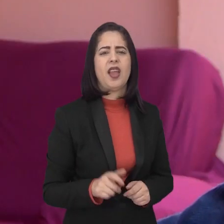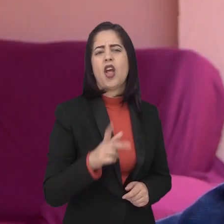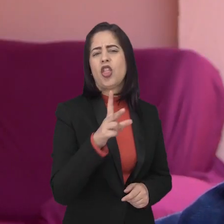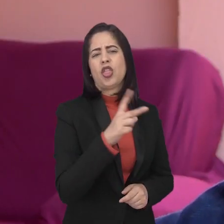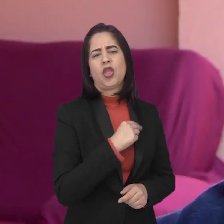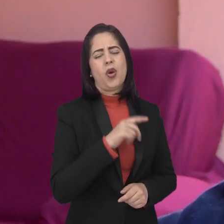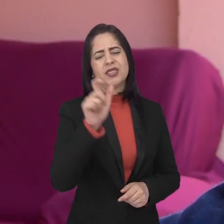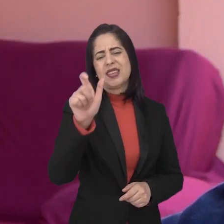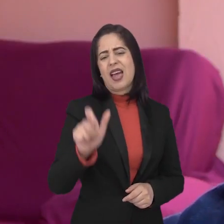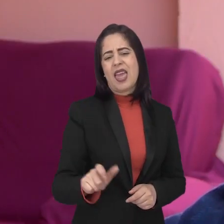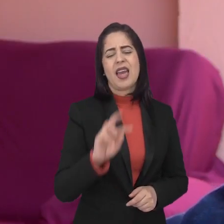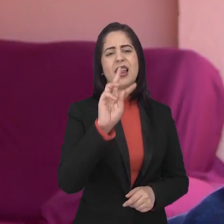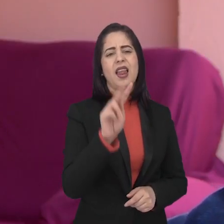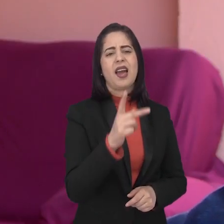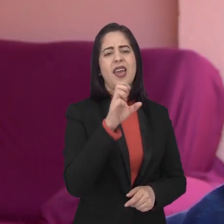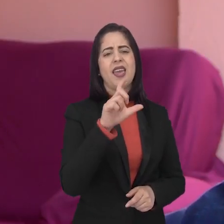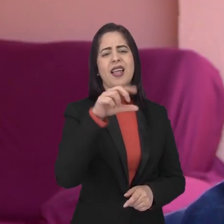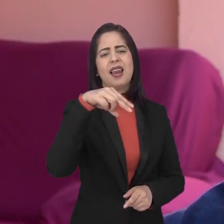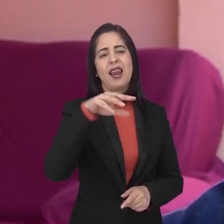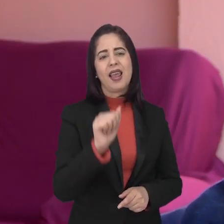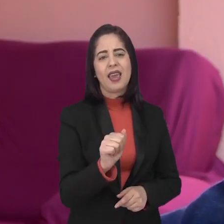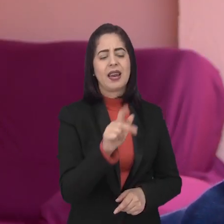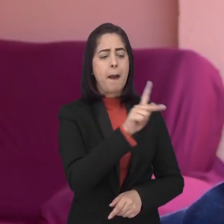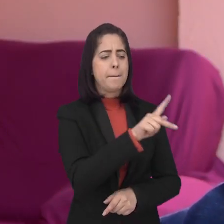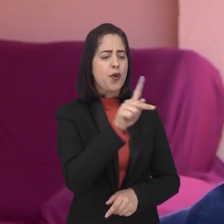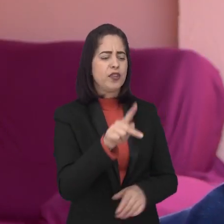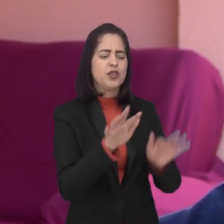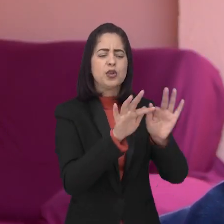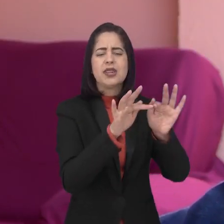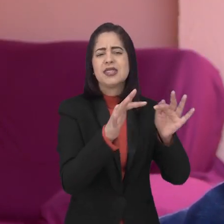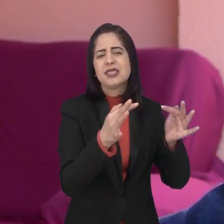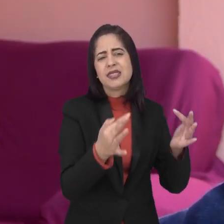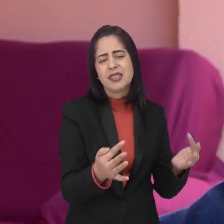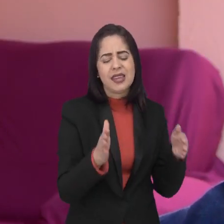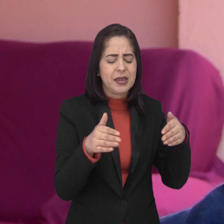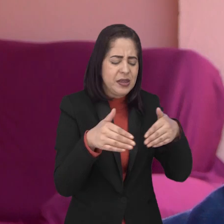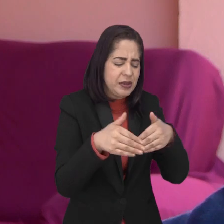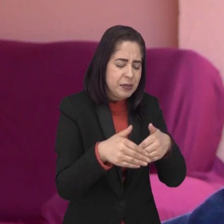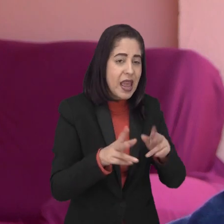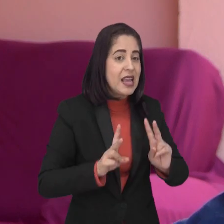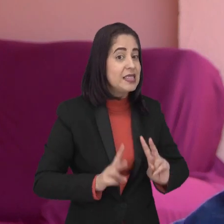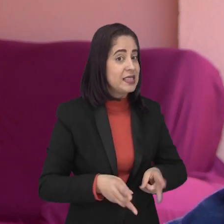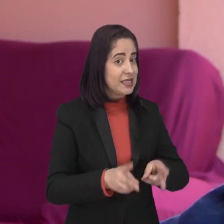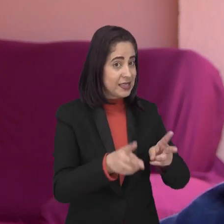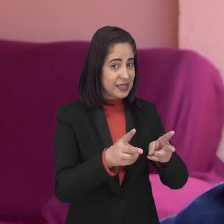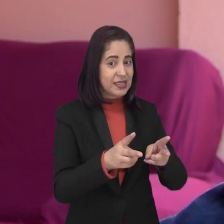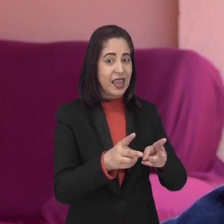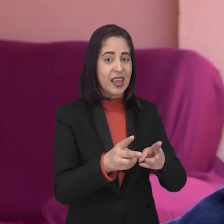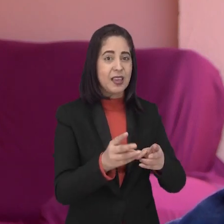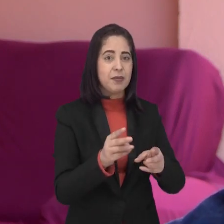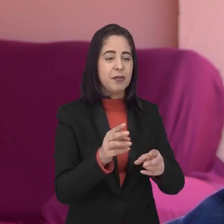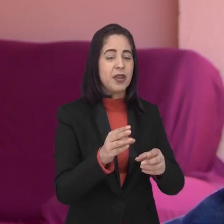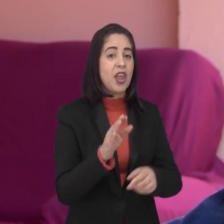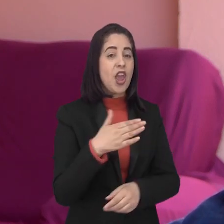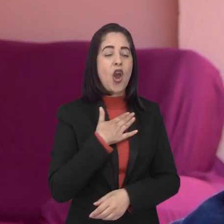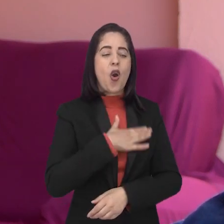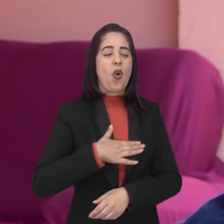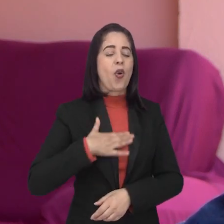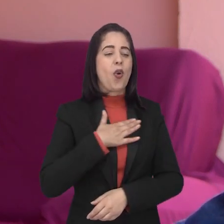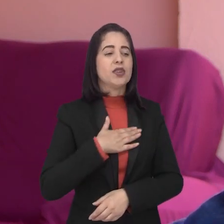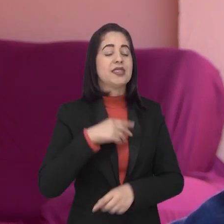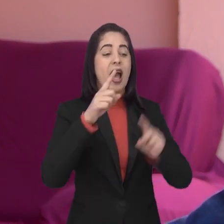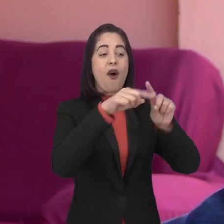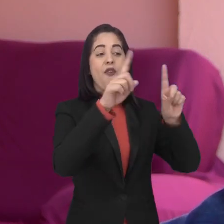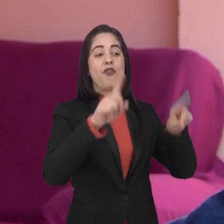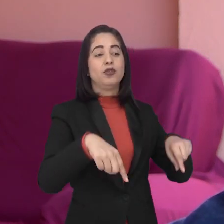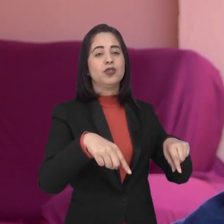uma pessoa muito boa, muito humilde, professora. Se preocupava muito com os funcionários da fazenda,